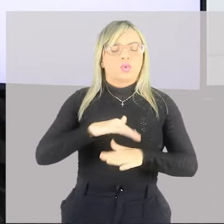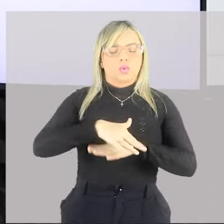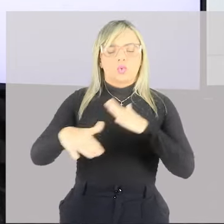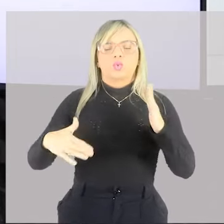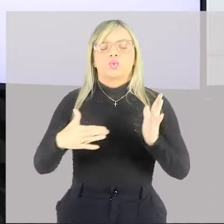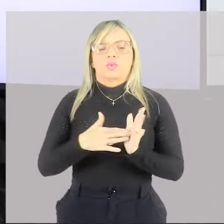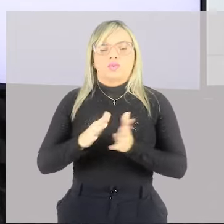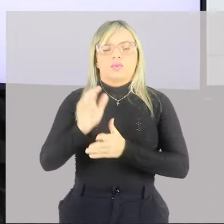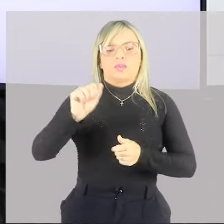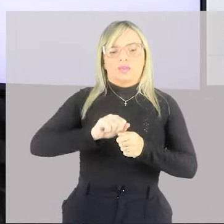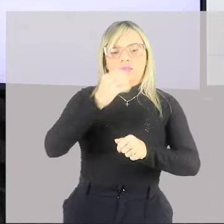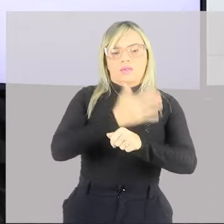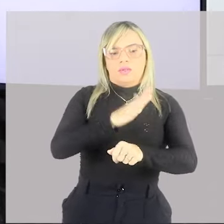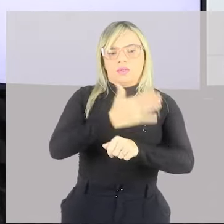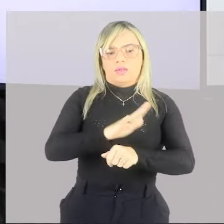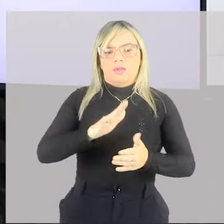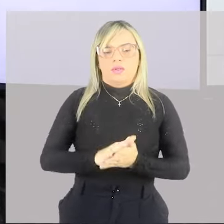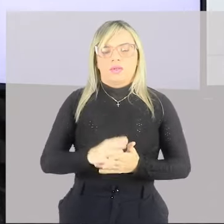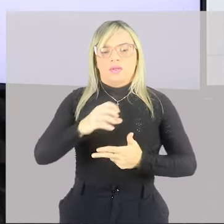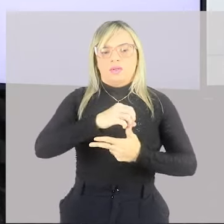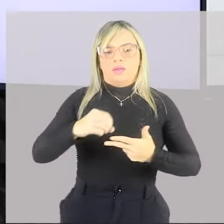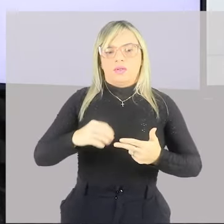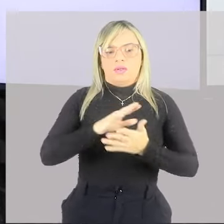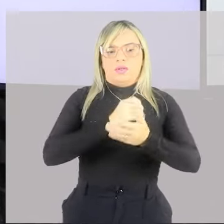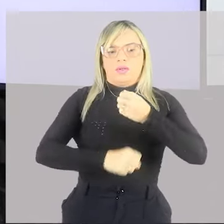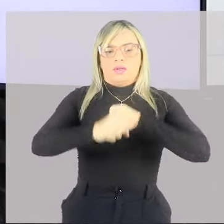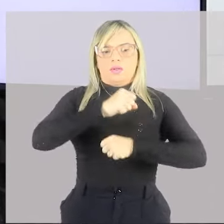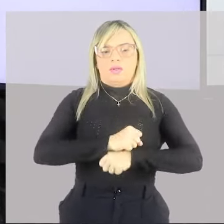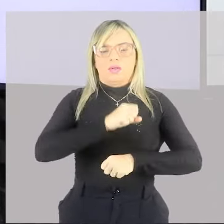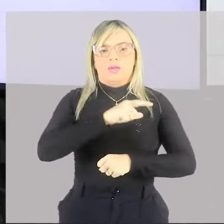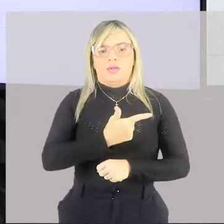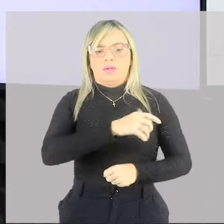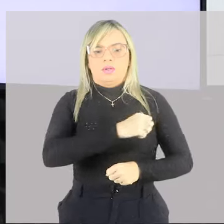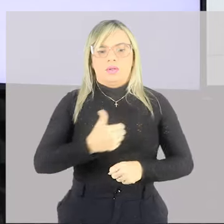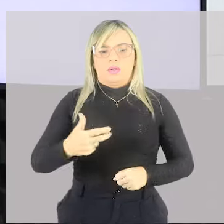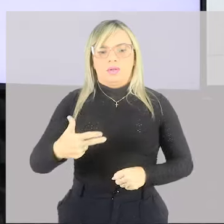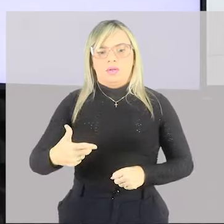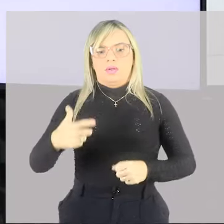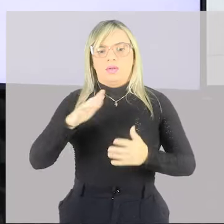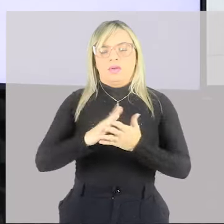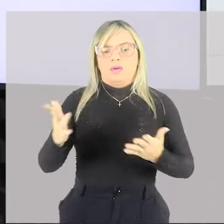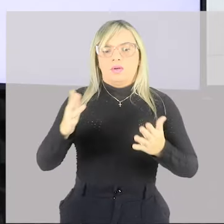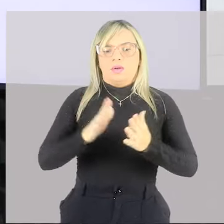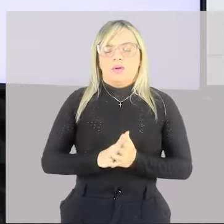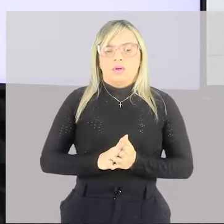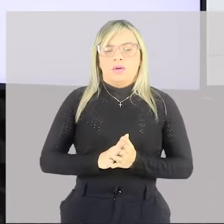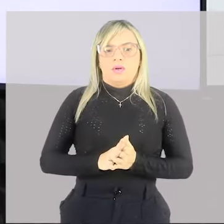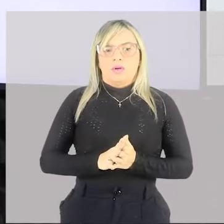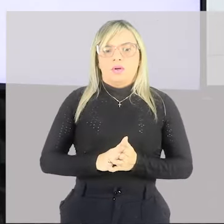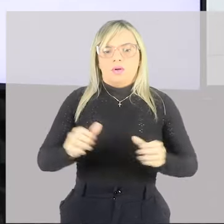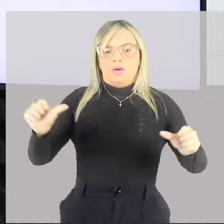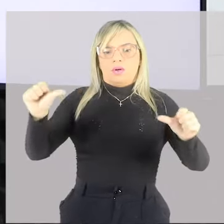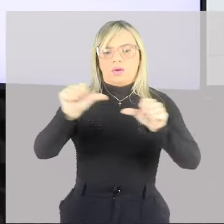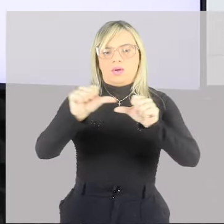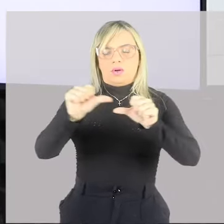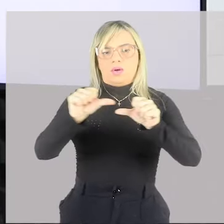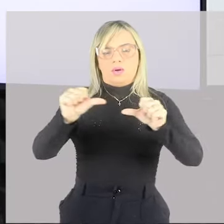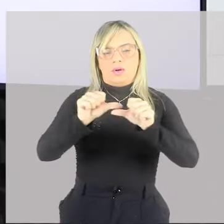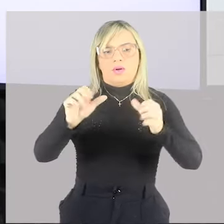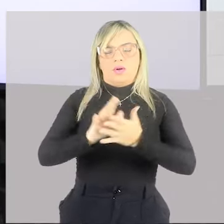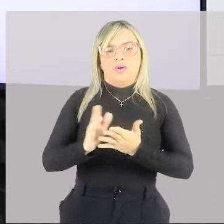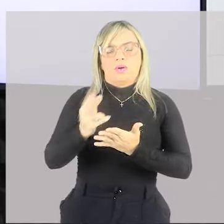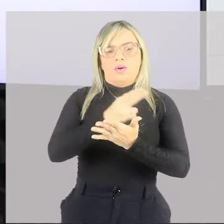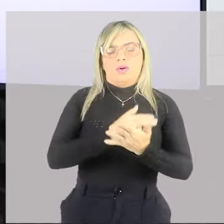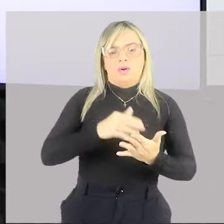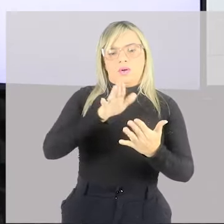3 ENEM de 2012 Com contornos assimétricos ou seja o que tem de um lado e não tem do outro